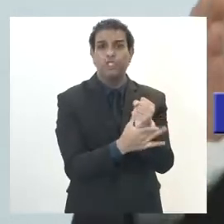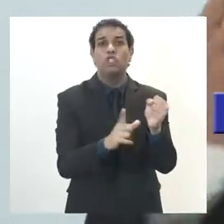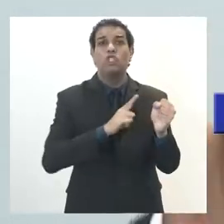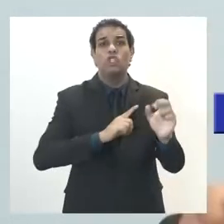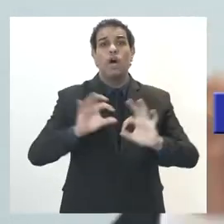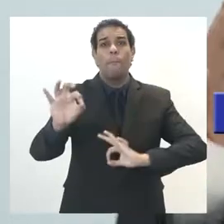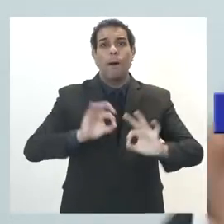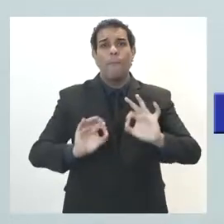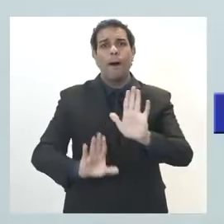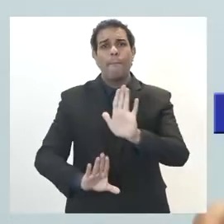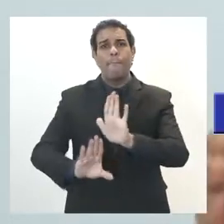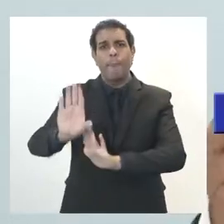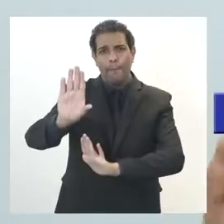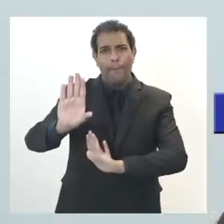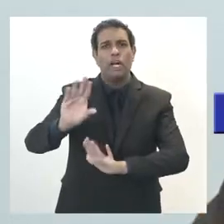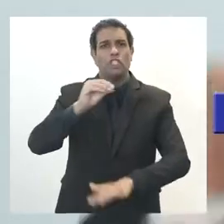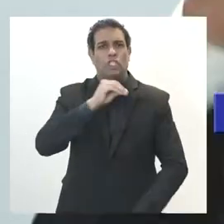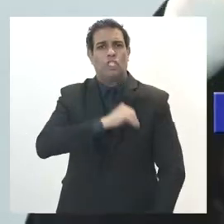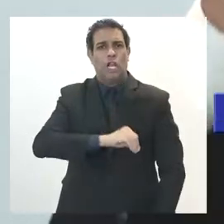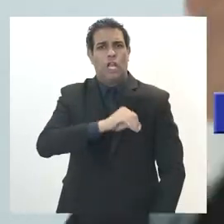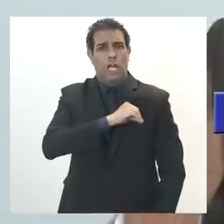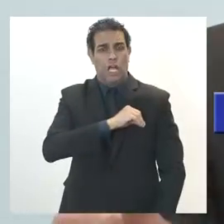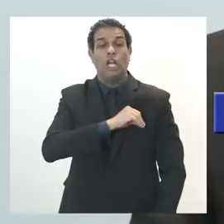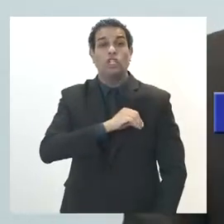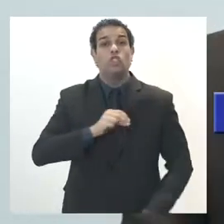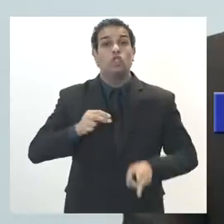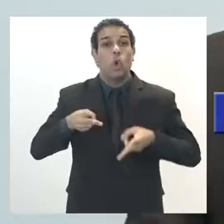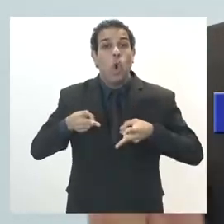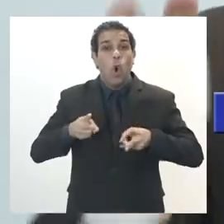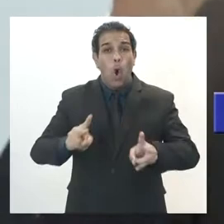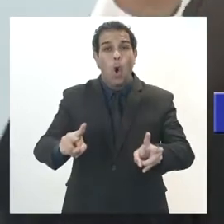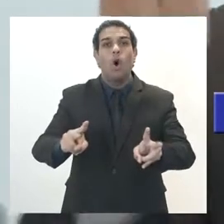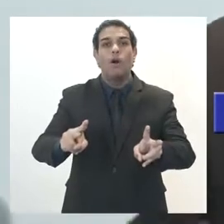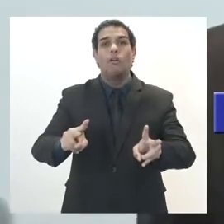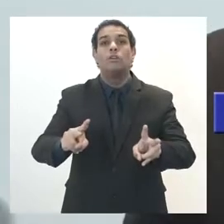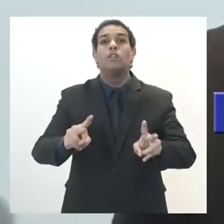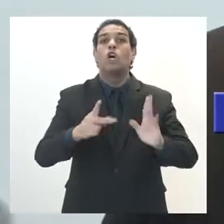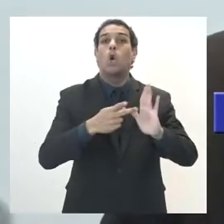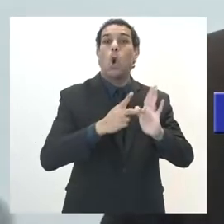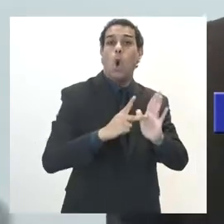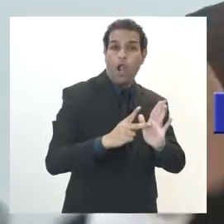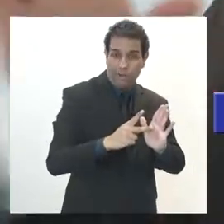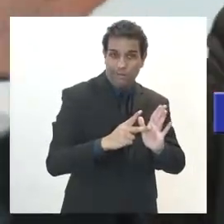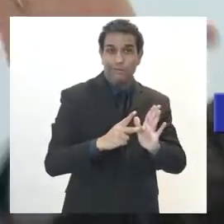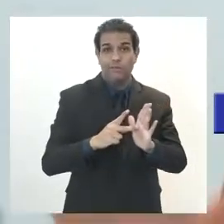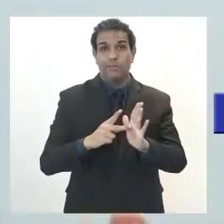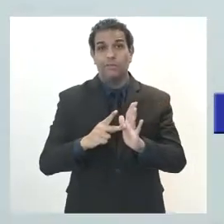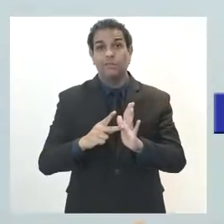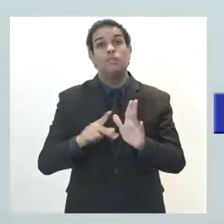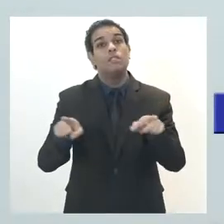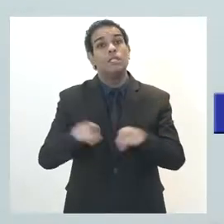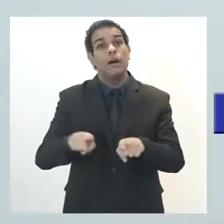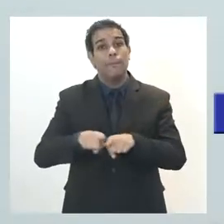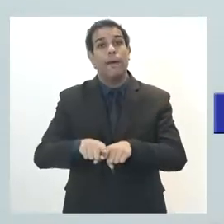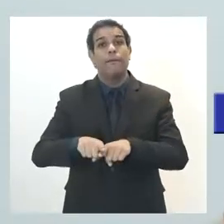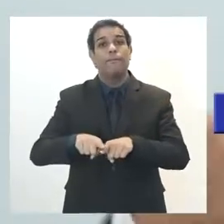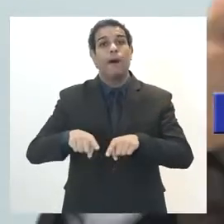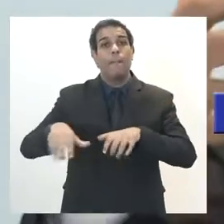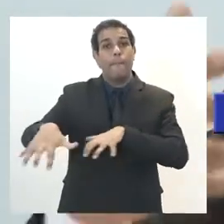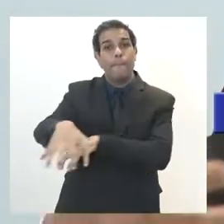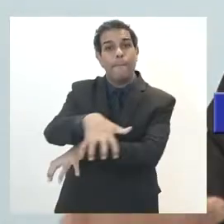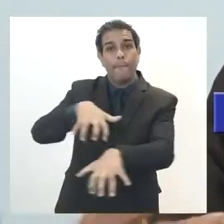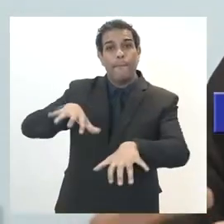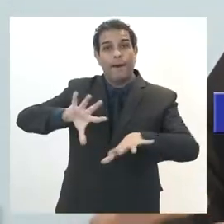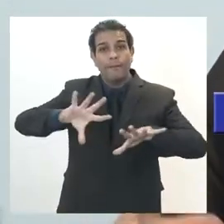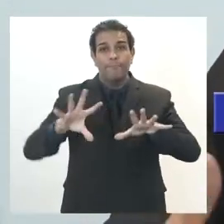de cargos carreiras e salários estabilidade sindicalização EA greve E é